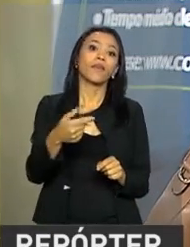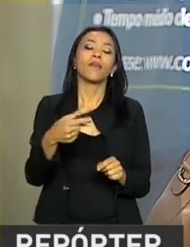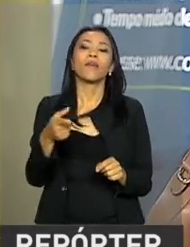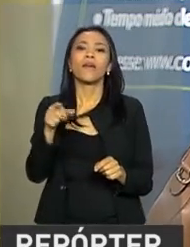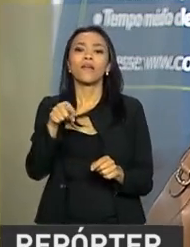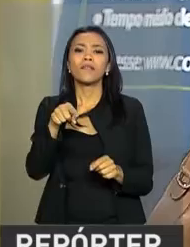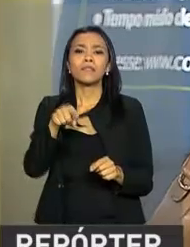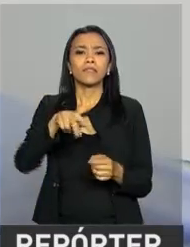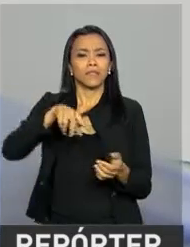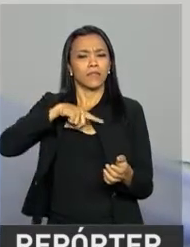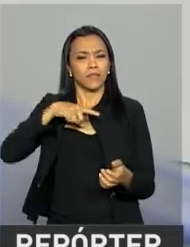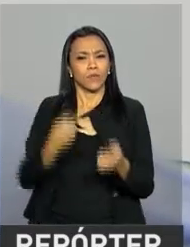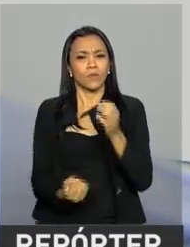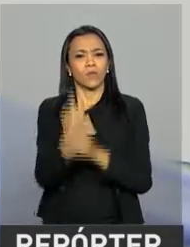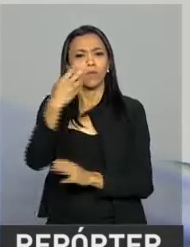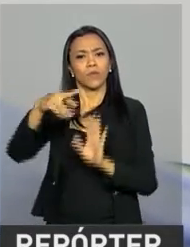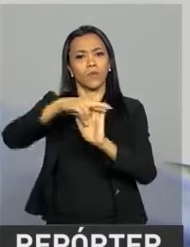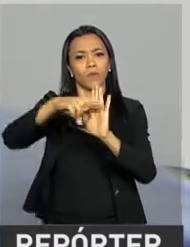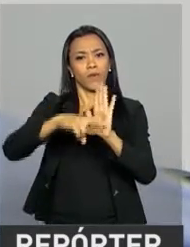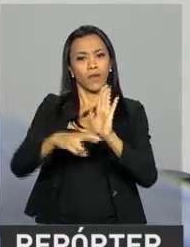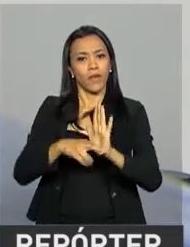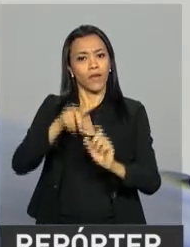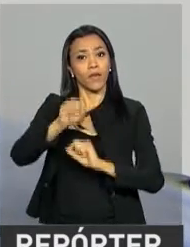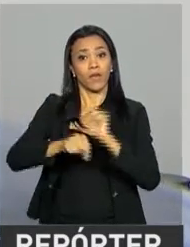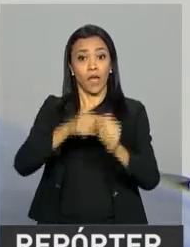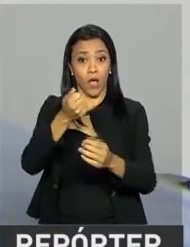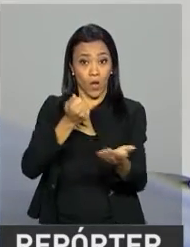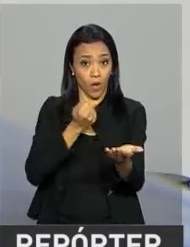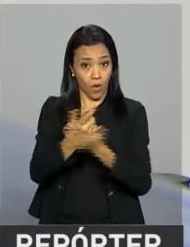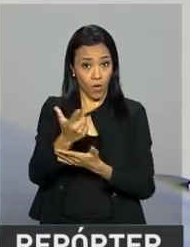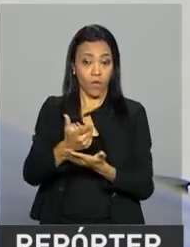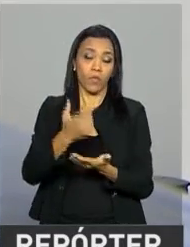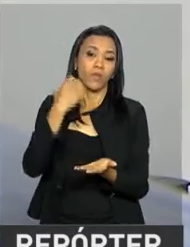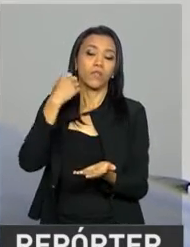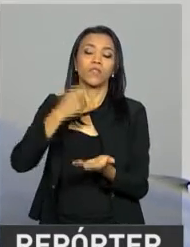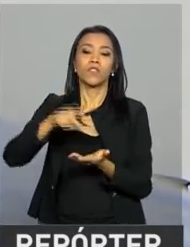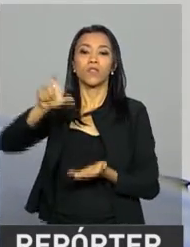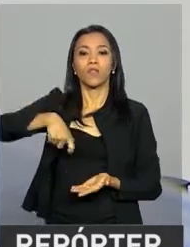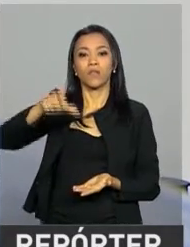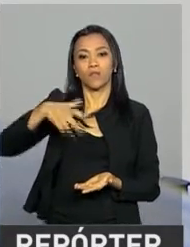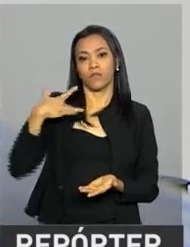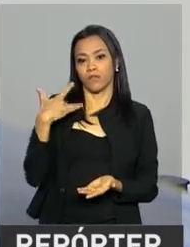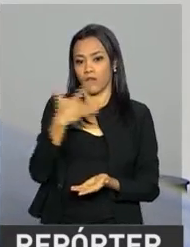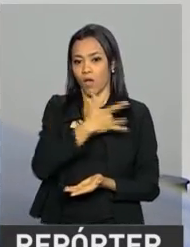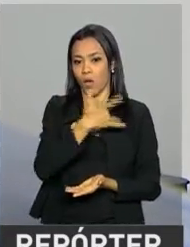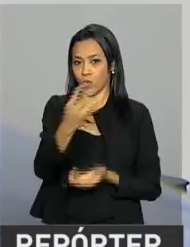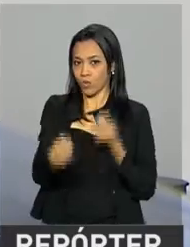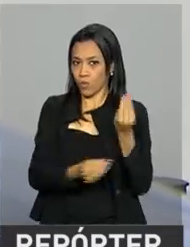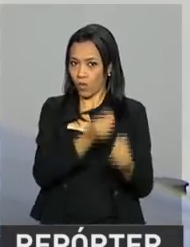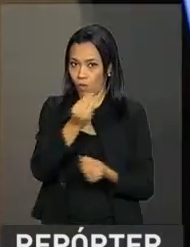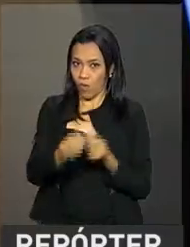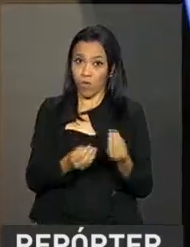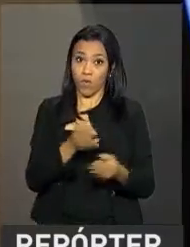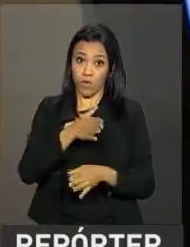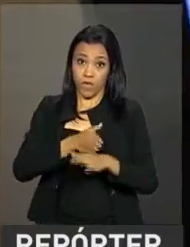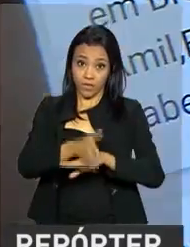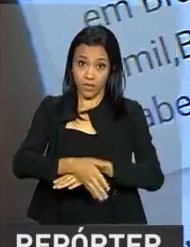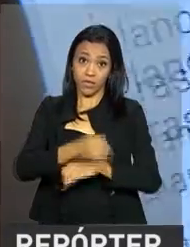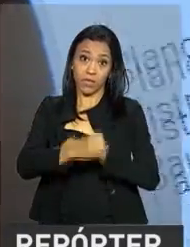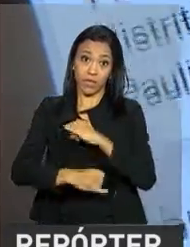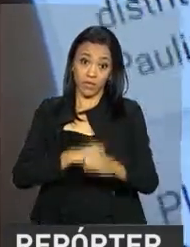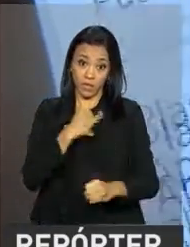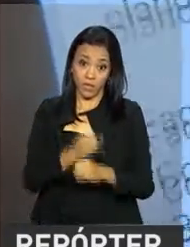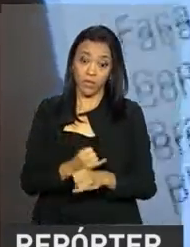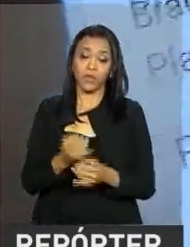Suplementar regulamentou a contratação de planos de saúde por meio de plataformas digitais, como computadores, tablets